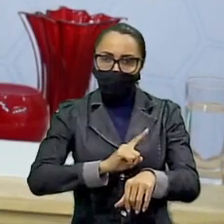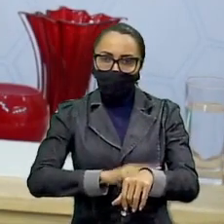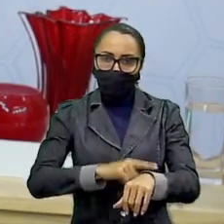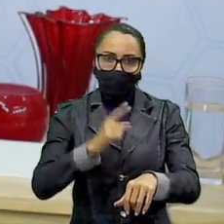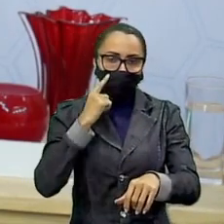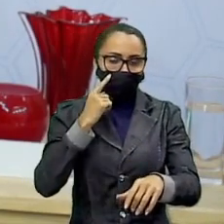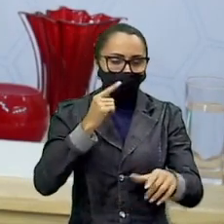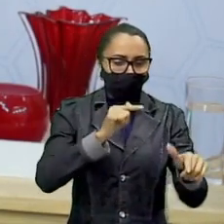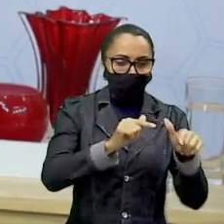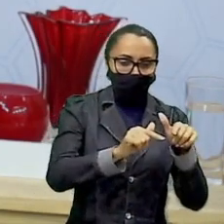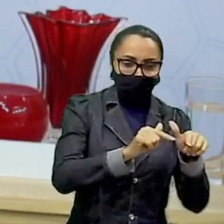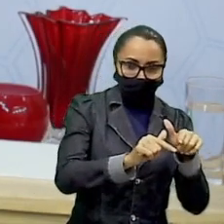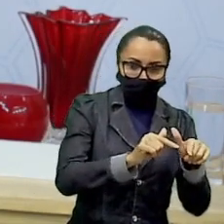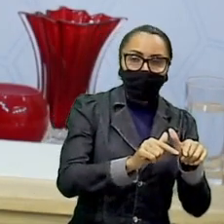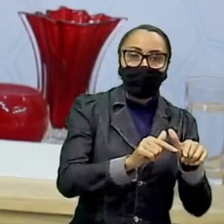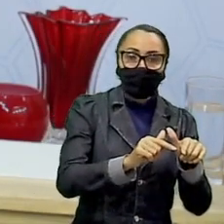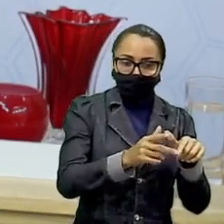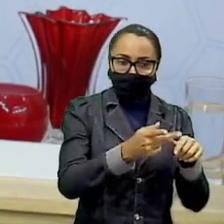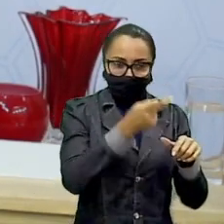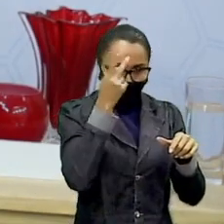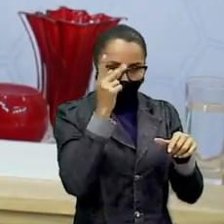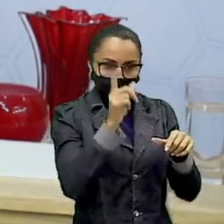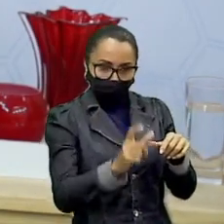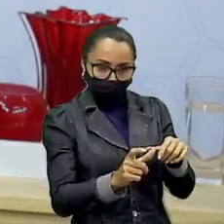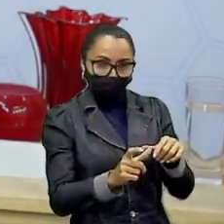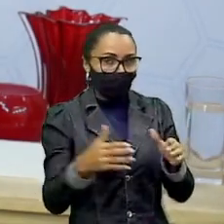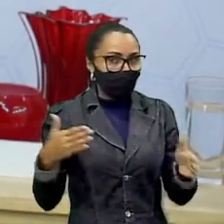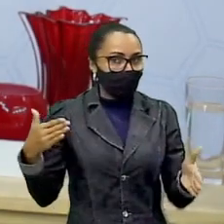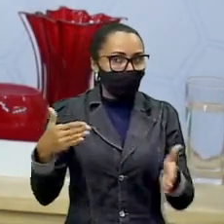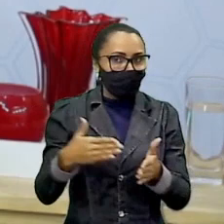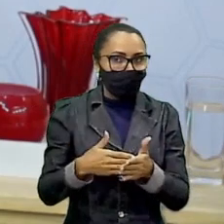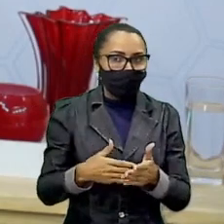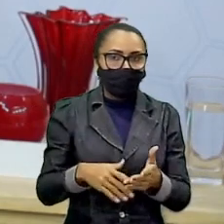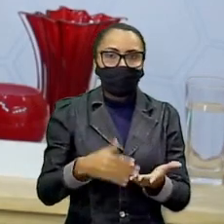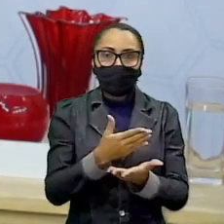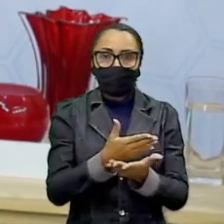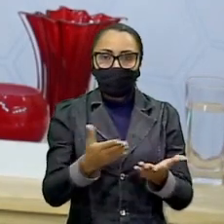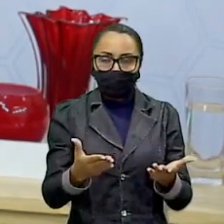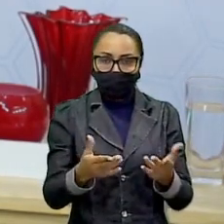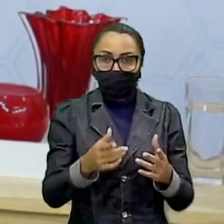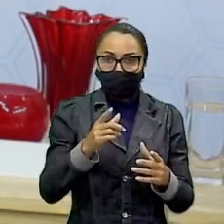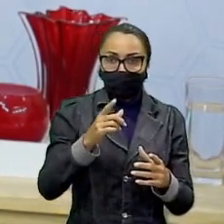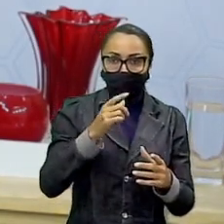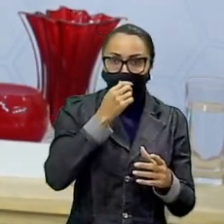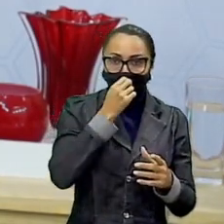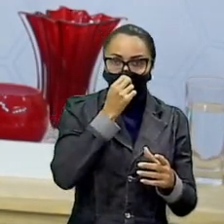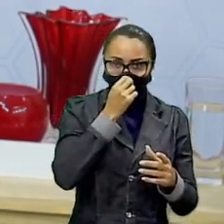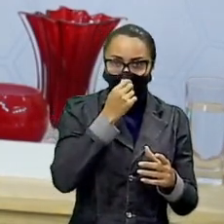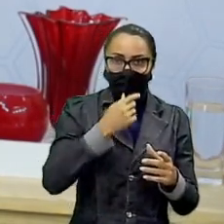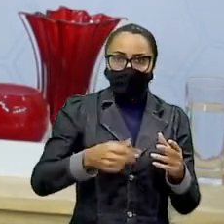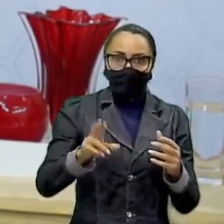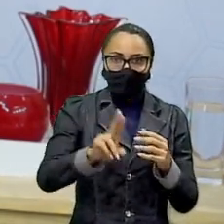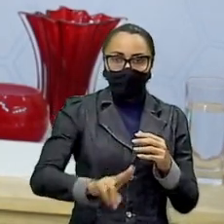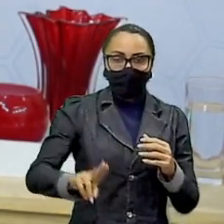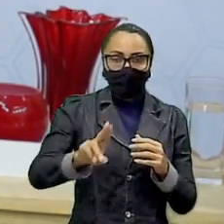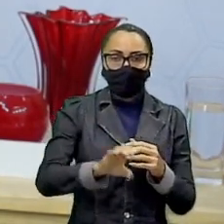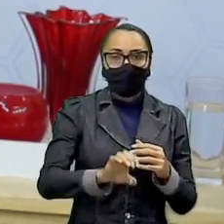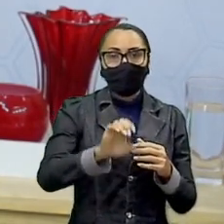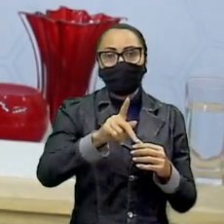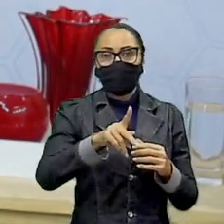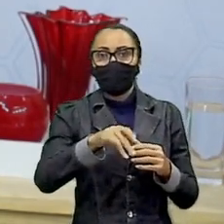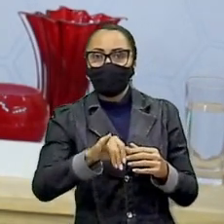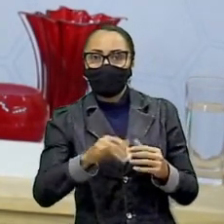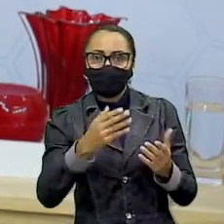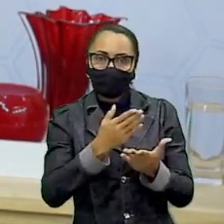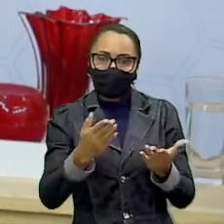daquele trabalhador àquele risco, e por último, a última opção é o uso do EPI. Então,